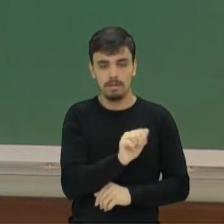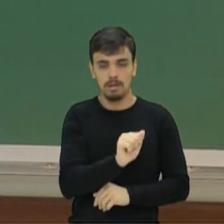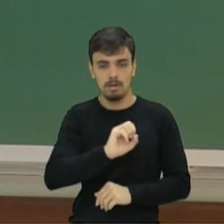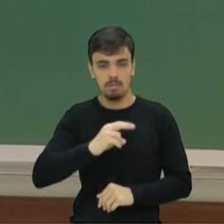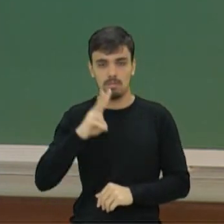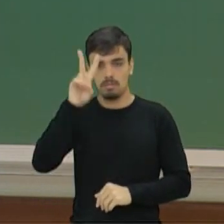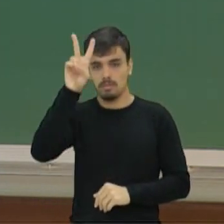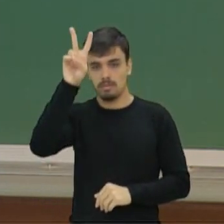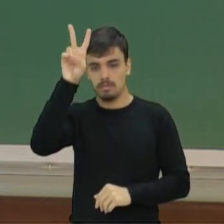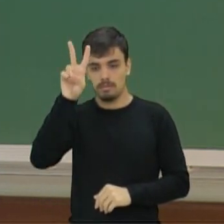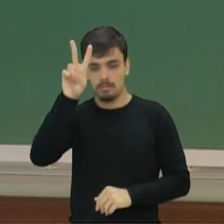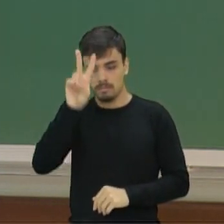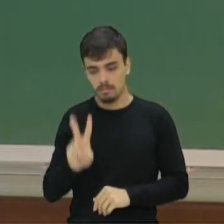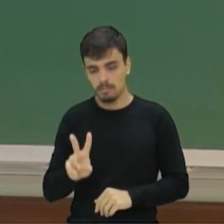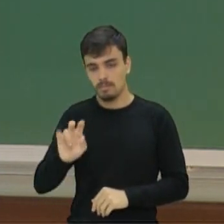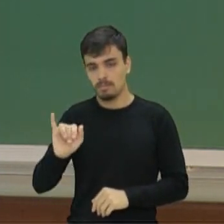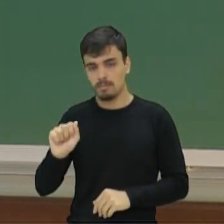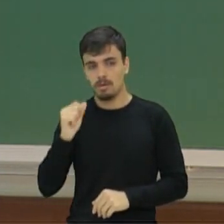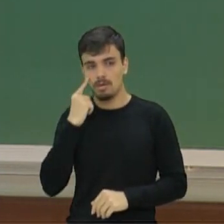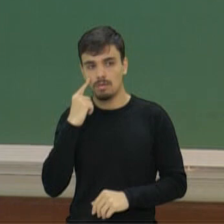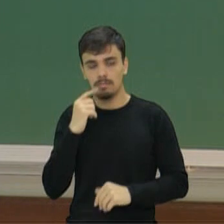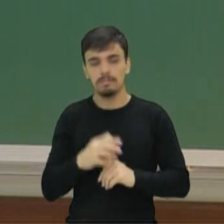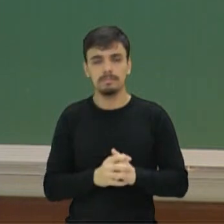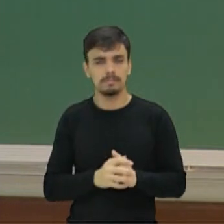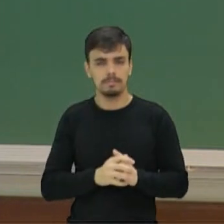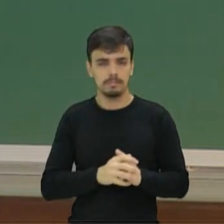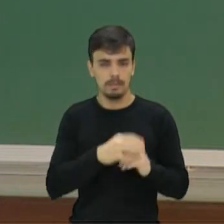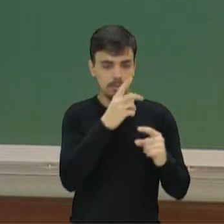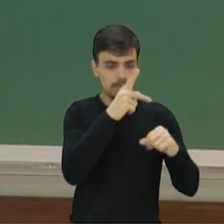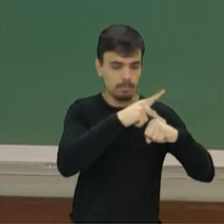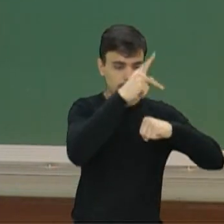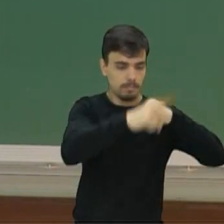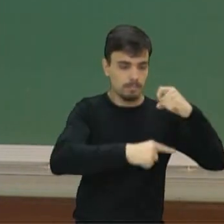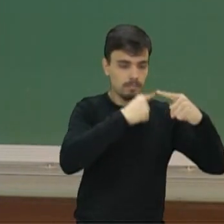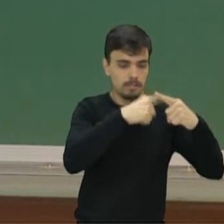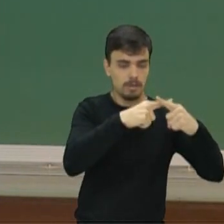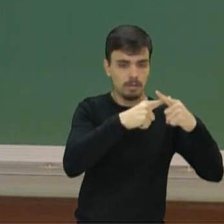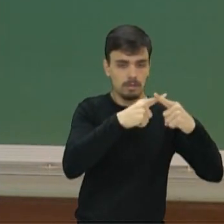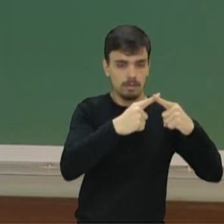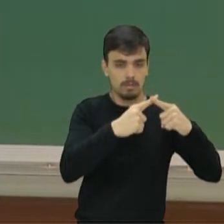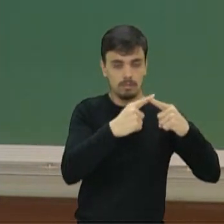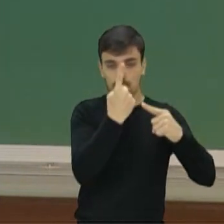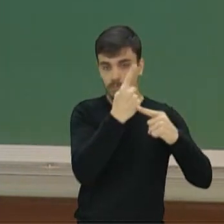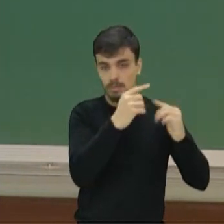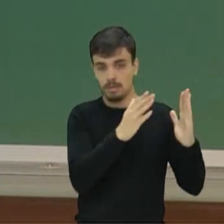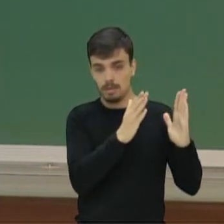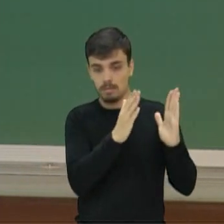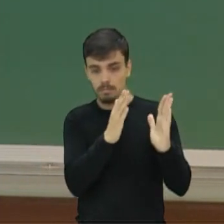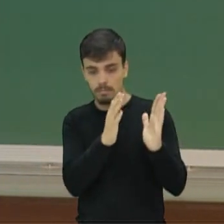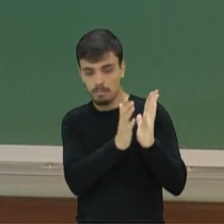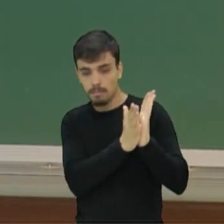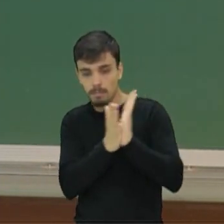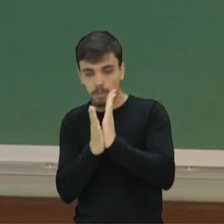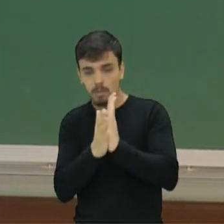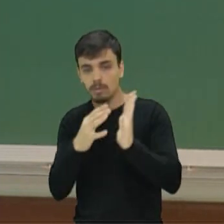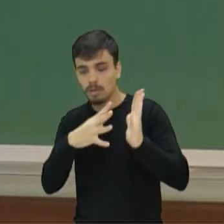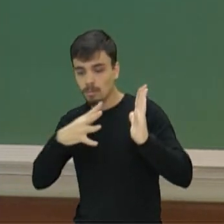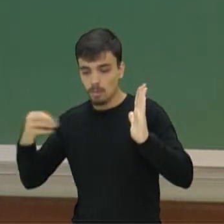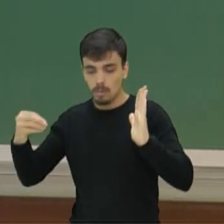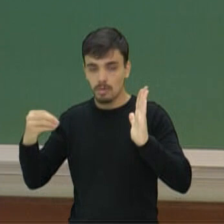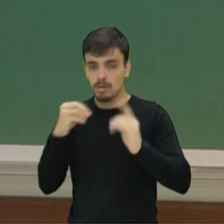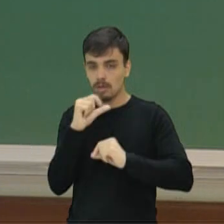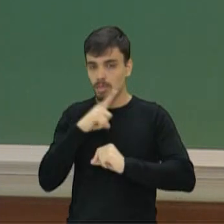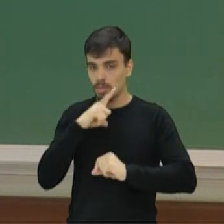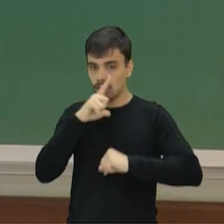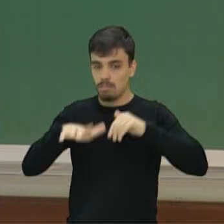próton. Essa placa vai empurrar o próton e a outra vai puxar, vai ocorrer um movimento. Pessoal, esse movimento